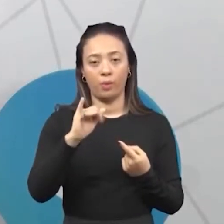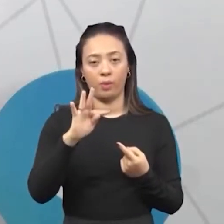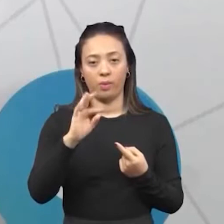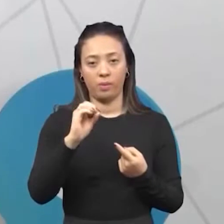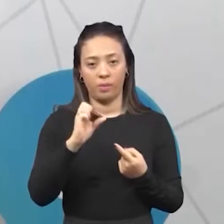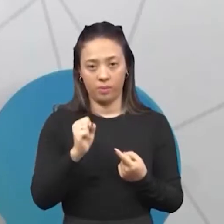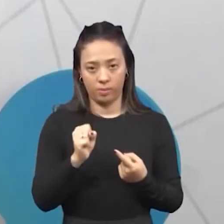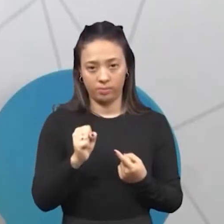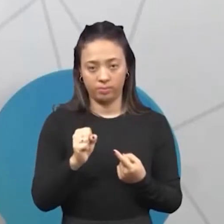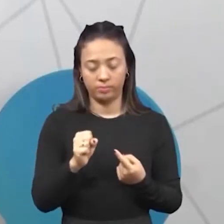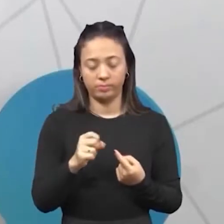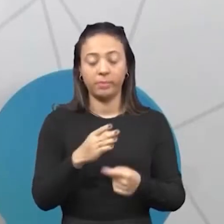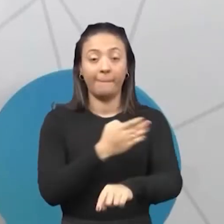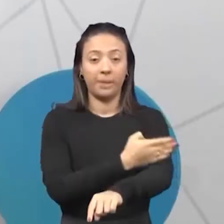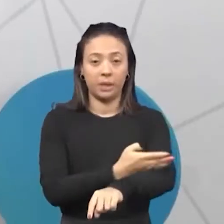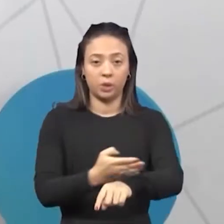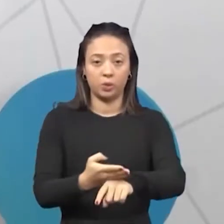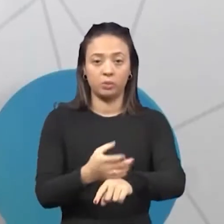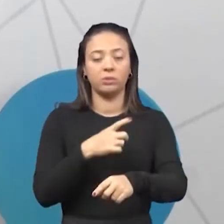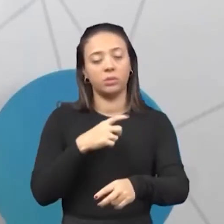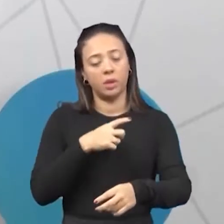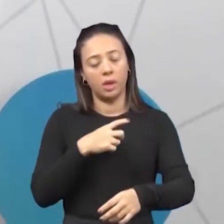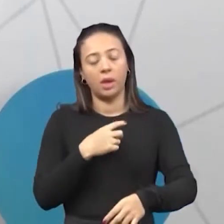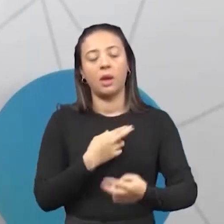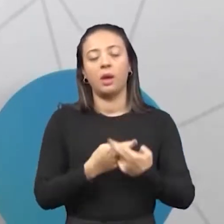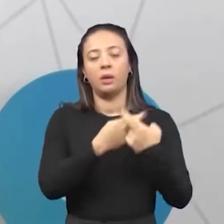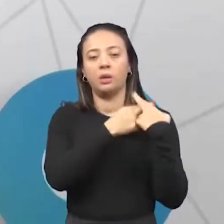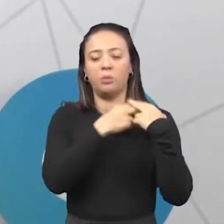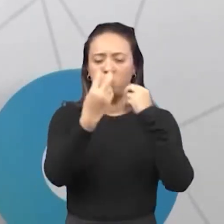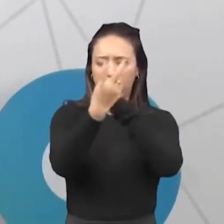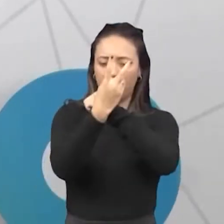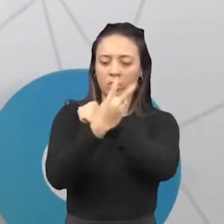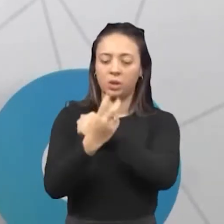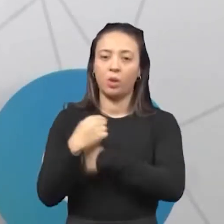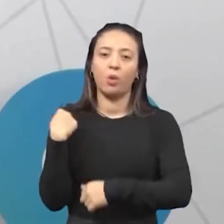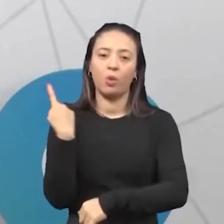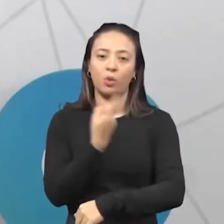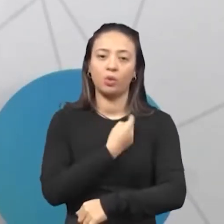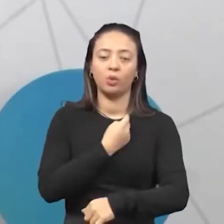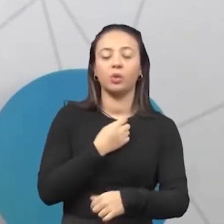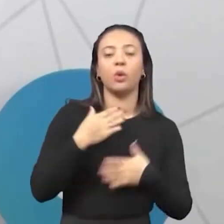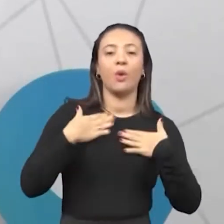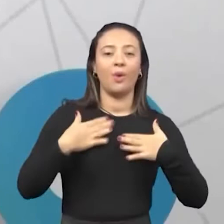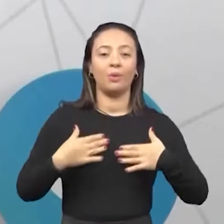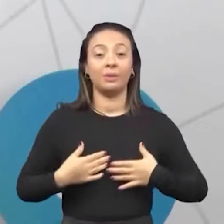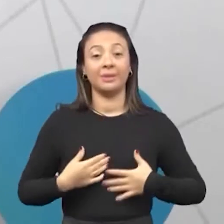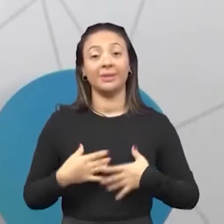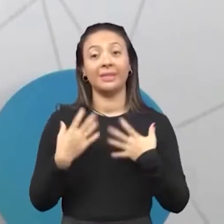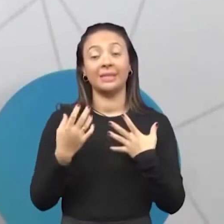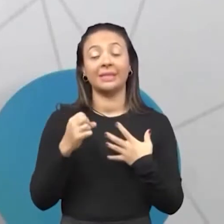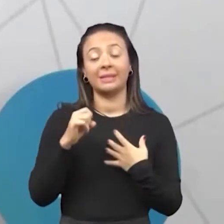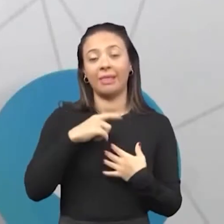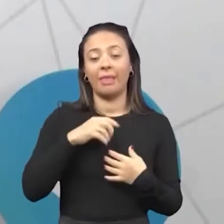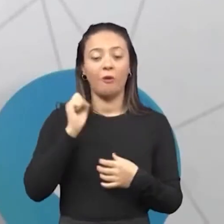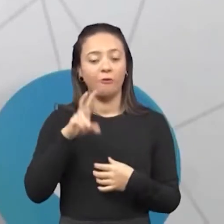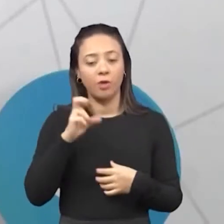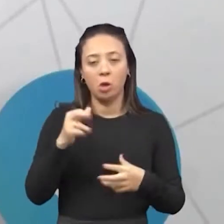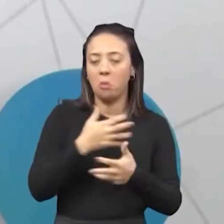do nosso corpo, para tentar impedir e neutralizar a ação de micro-organismos que tentem invadir.